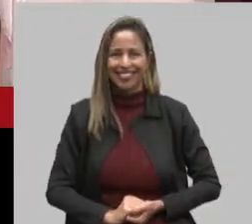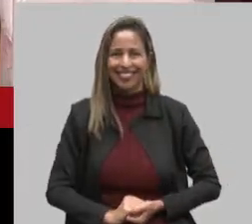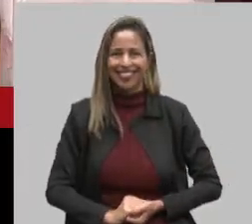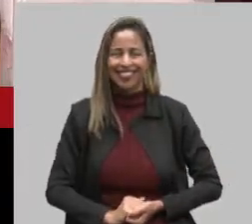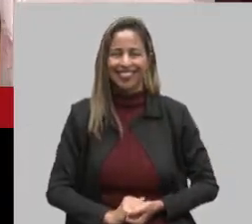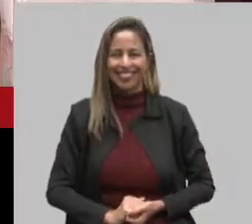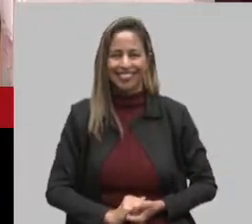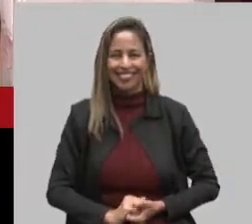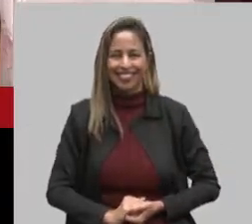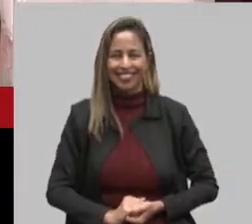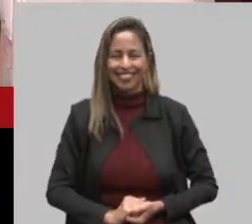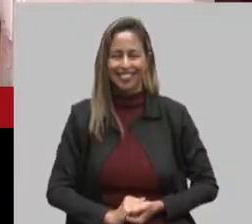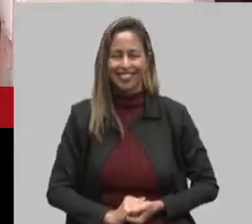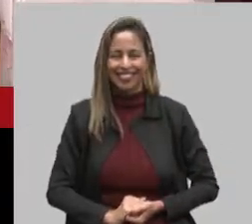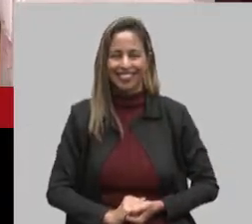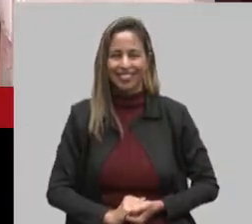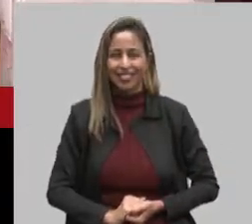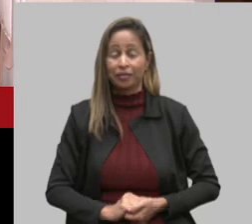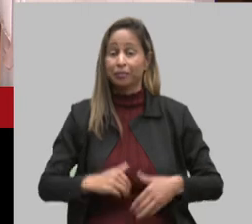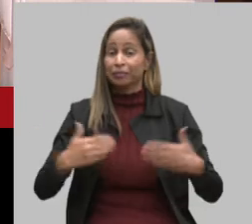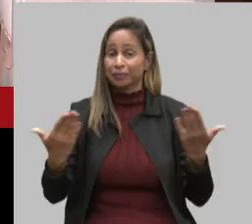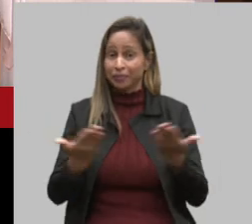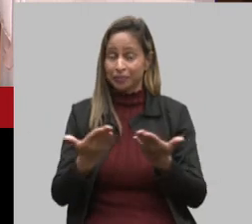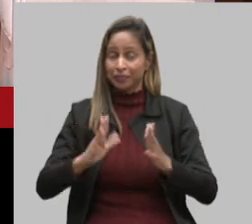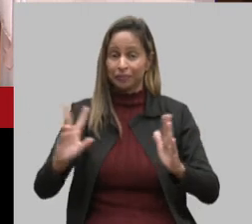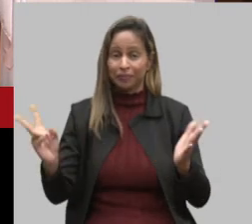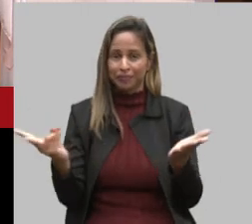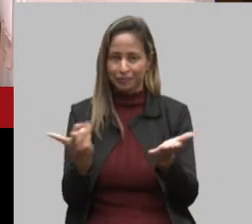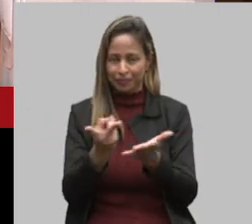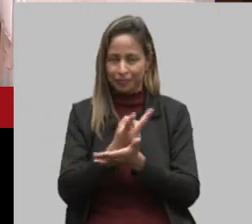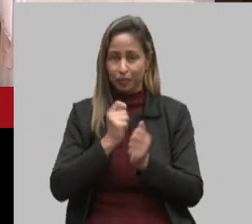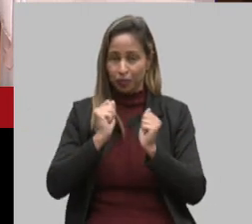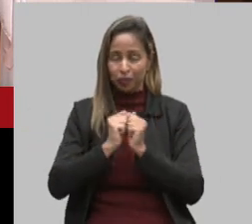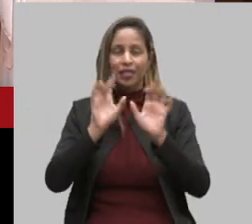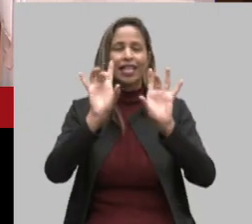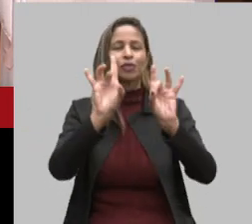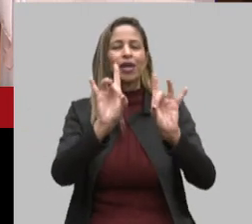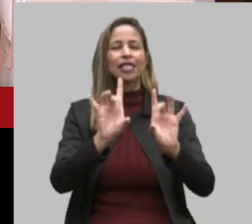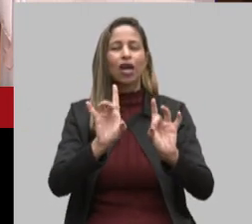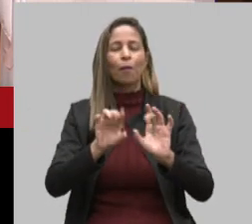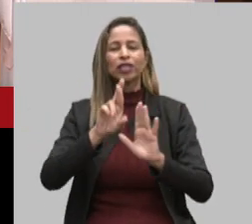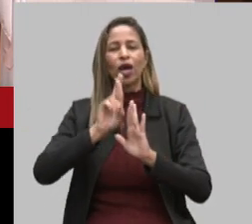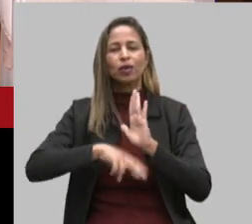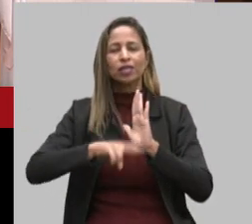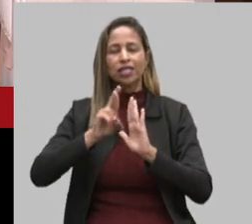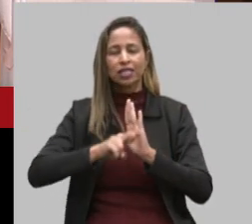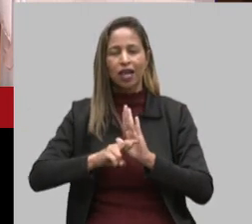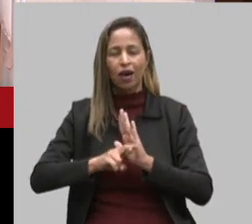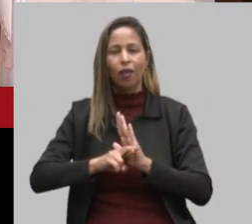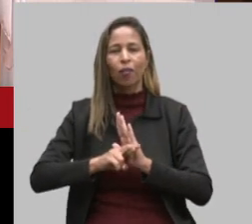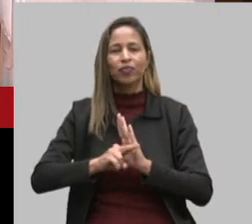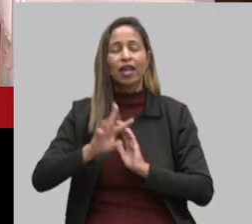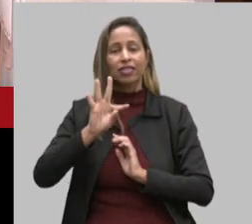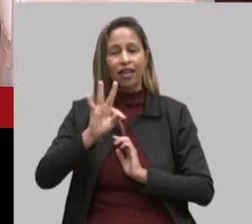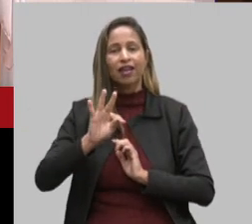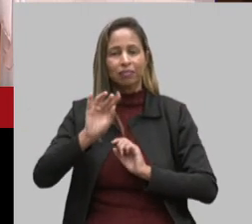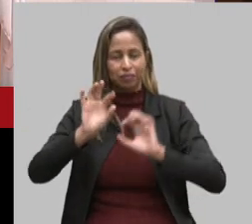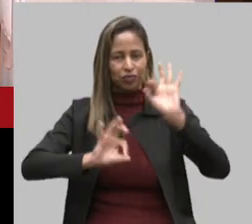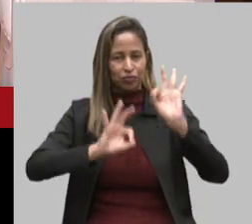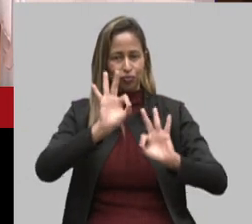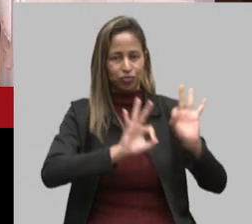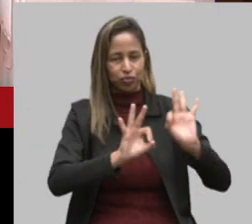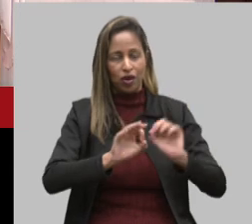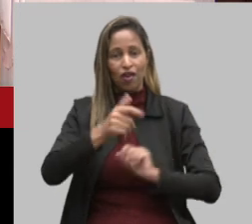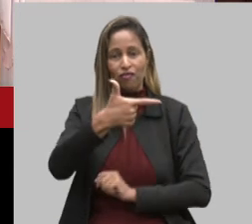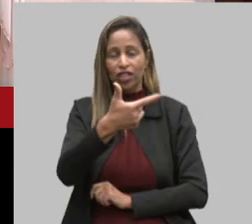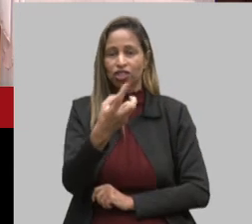favor tendo em vista ação em vigor especialmente a resolução do Tribunal Superior Eleitoral número